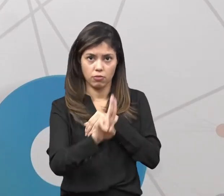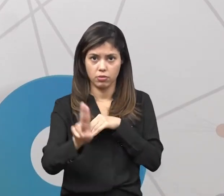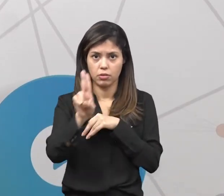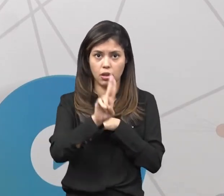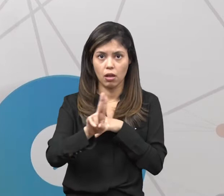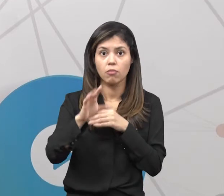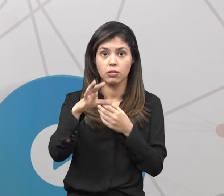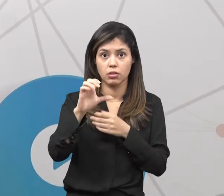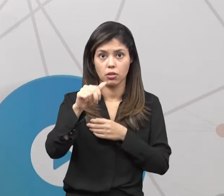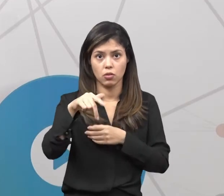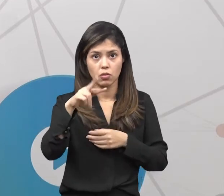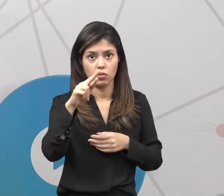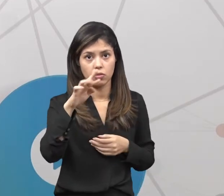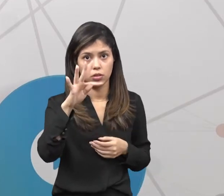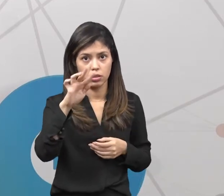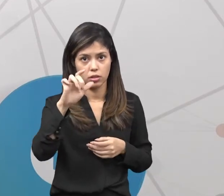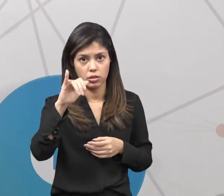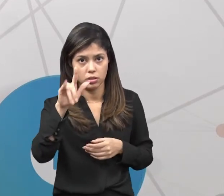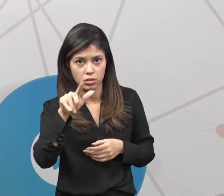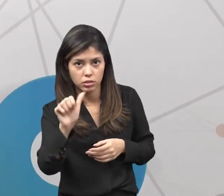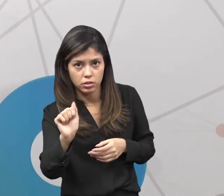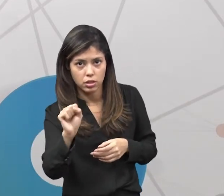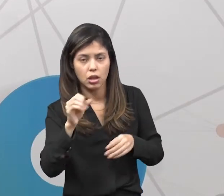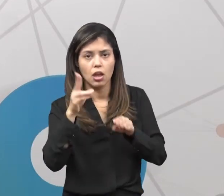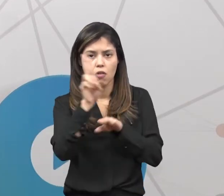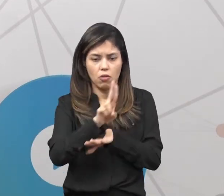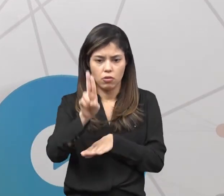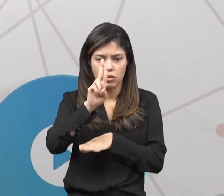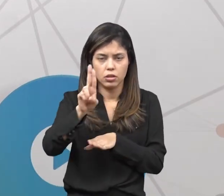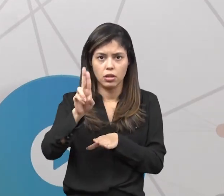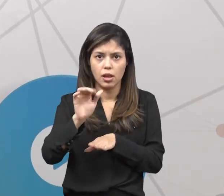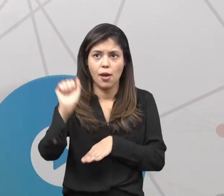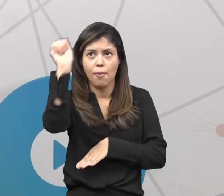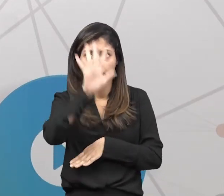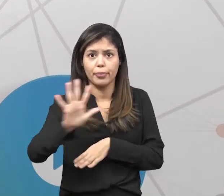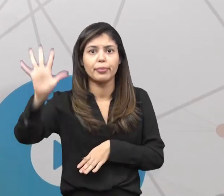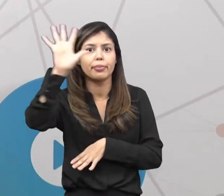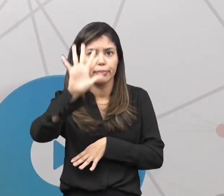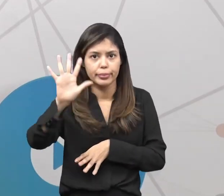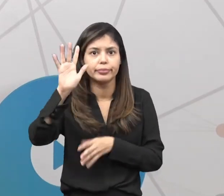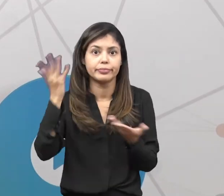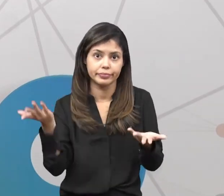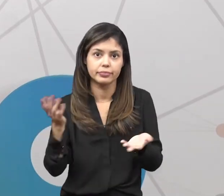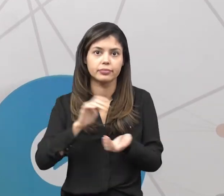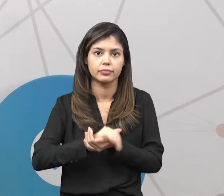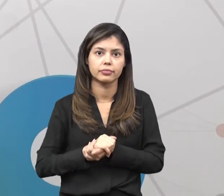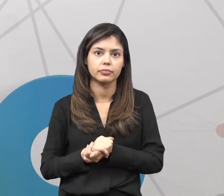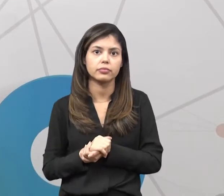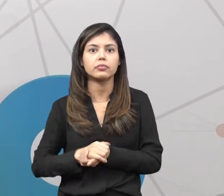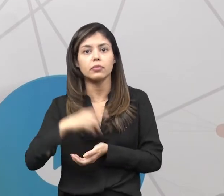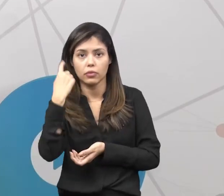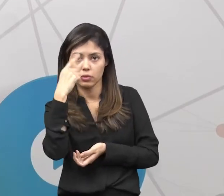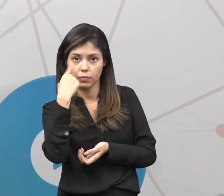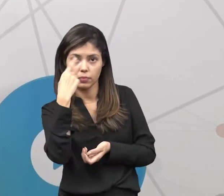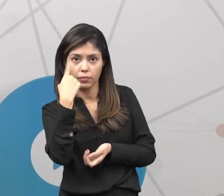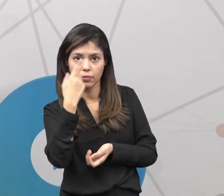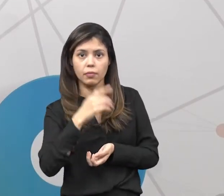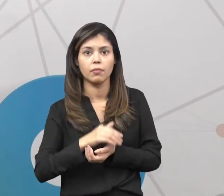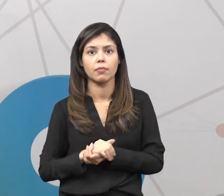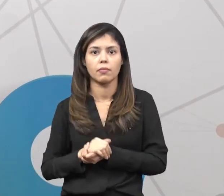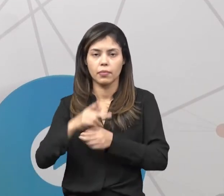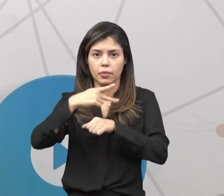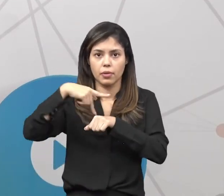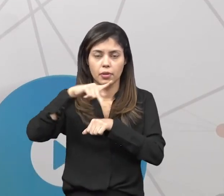dessas cortesias acontecerá na maioria das vezes em países da América Latina. Na Espanha,